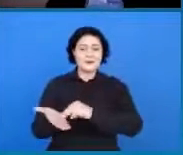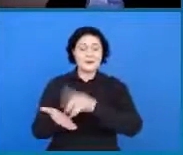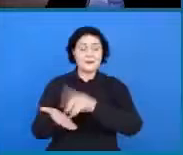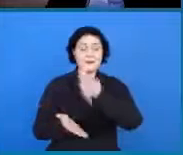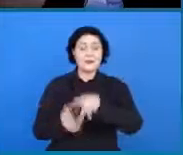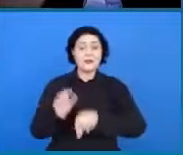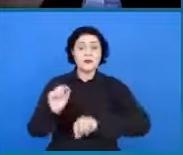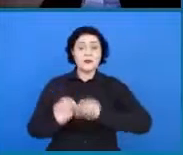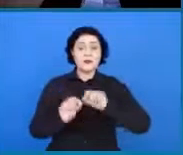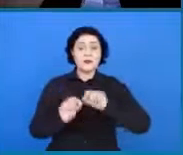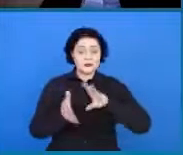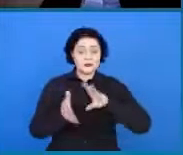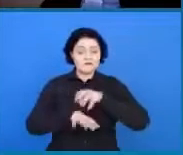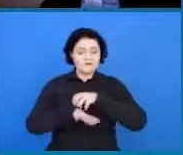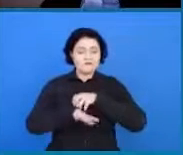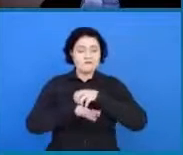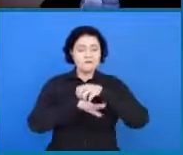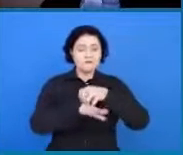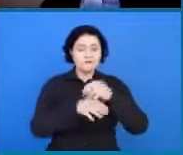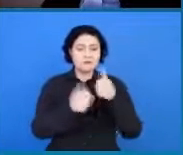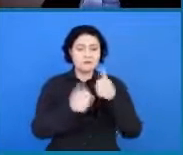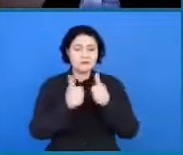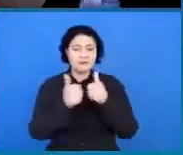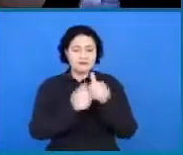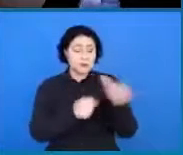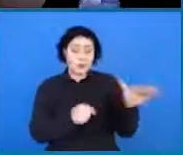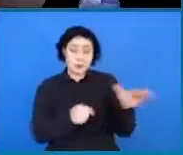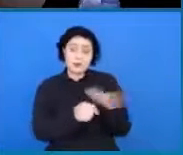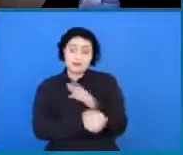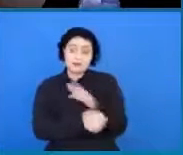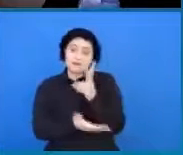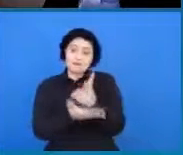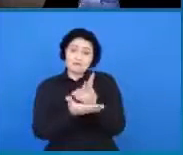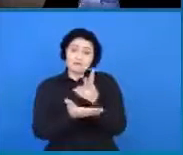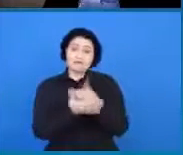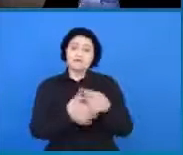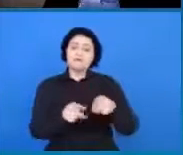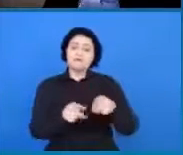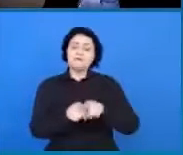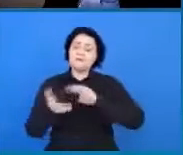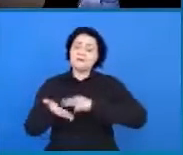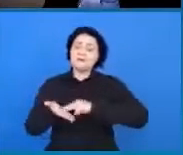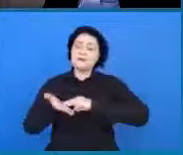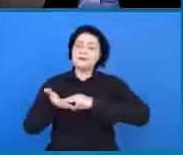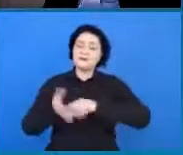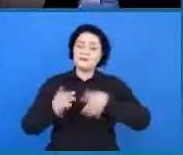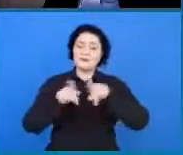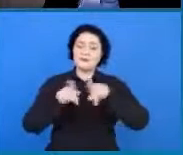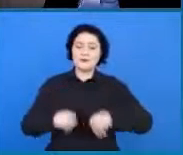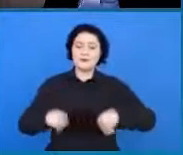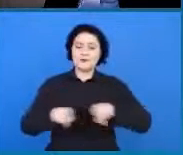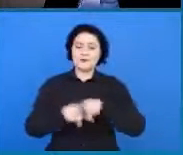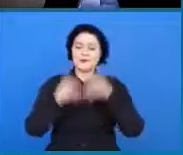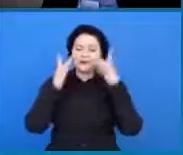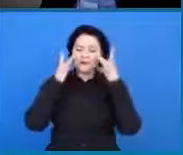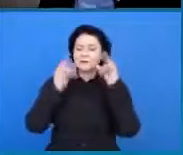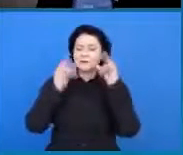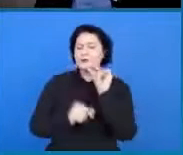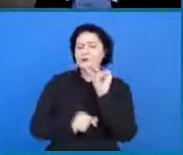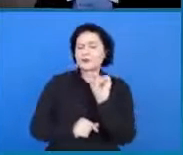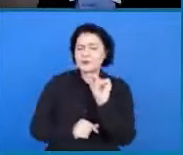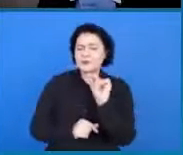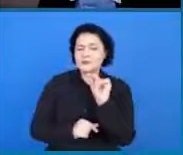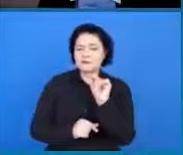aquele que estando no transporte coletivo lotado como sempre ao ouvir a mensagem mesmo sem poder prestar muita